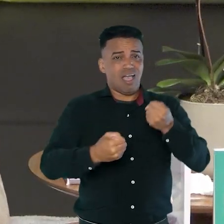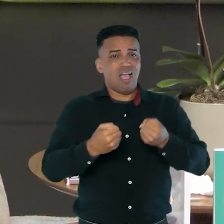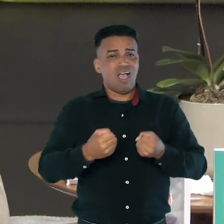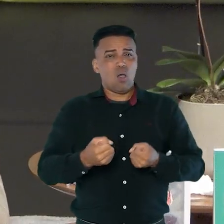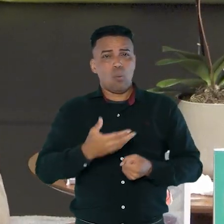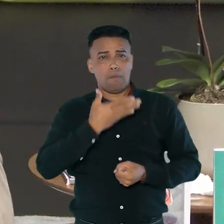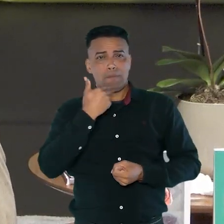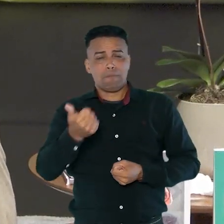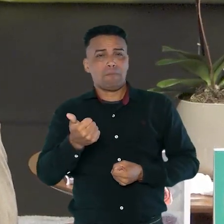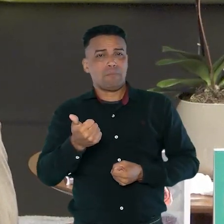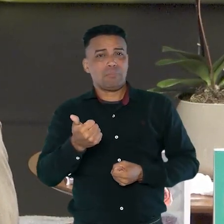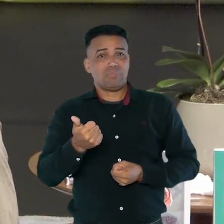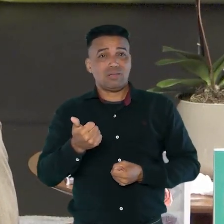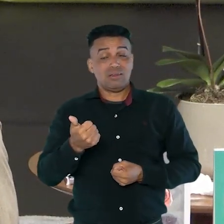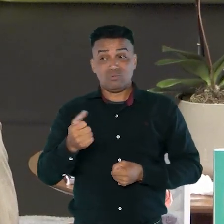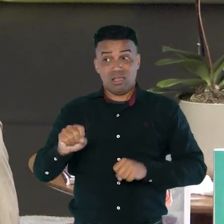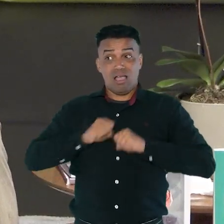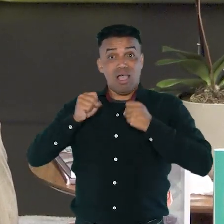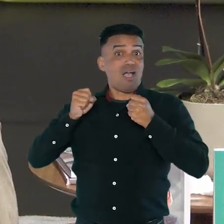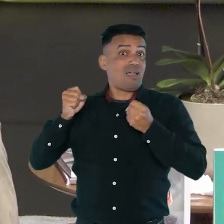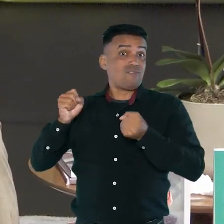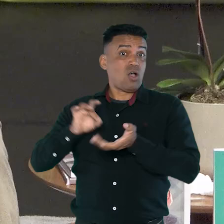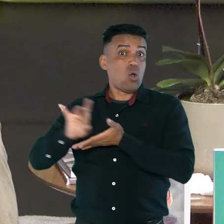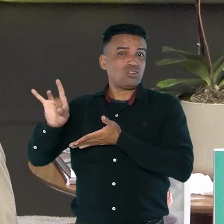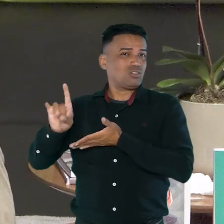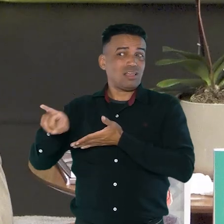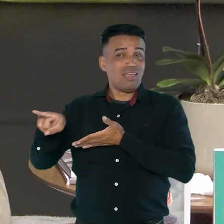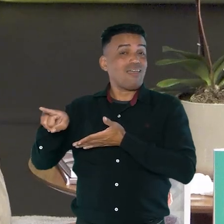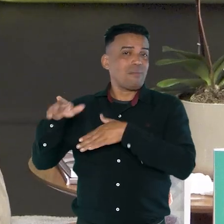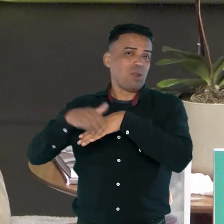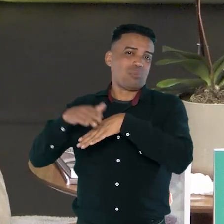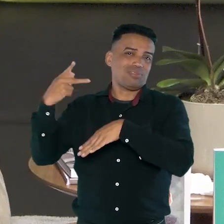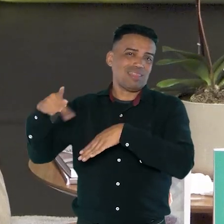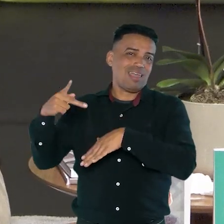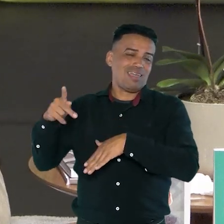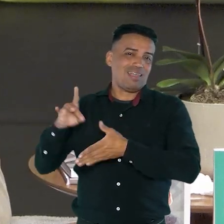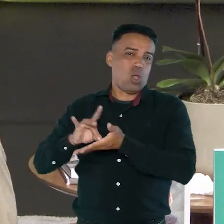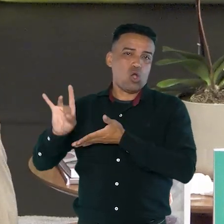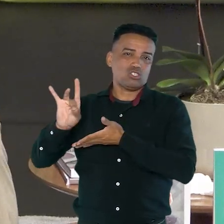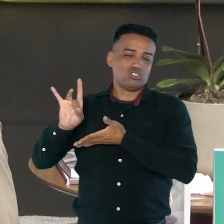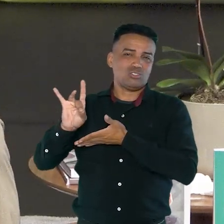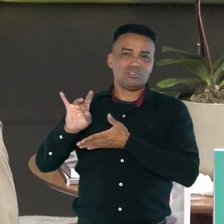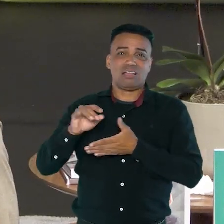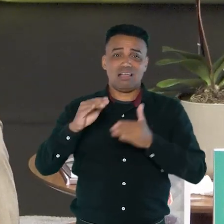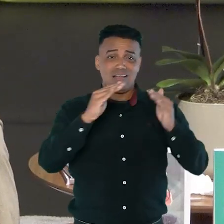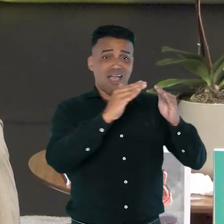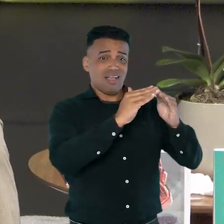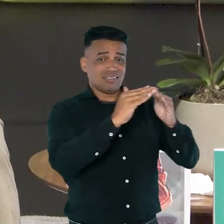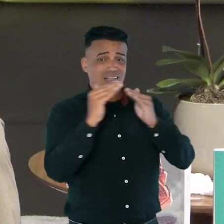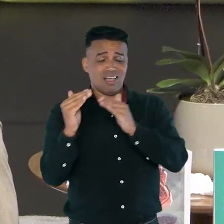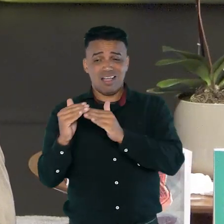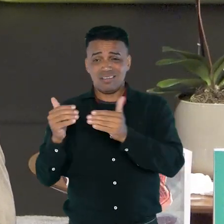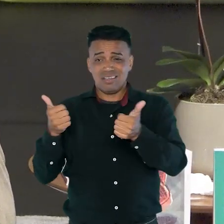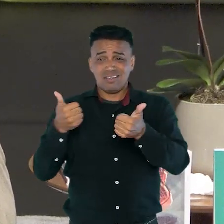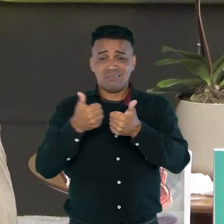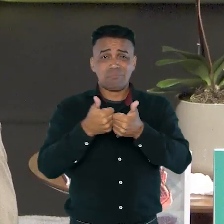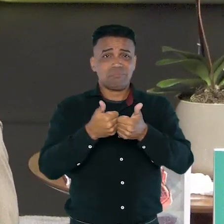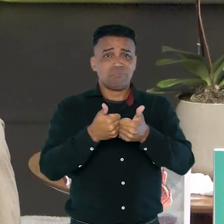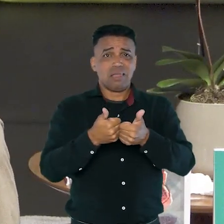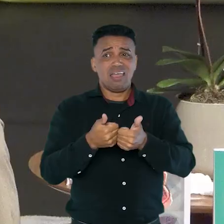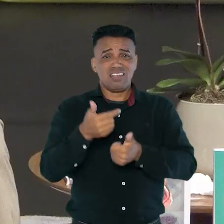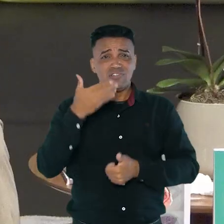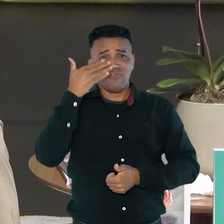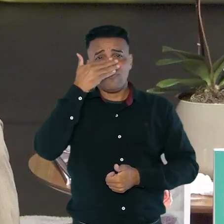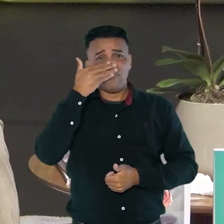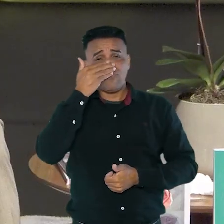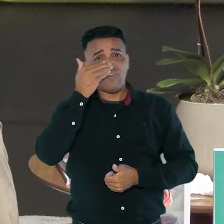melhor. Ele não tem raiva de você, ele tem raiva dele, mano. Porque ele fala, a gente mora nesse mesmo buraco e